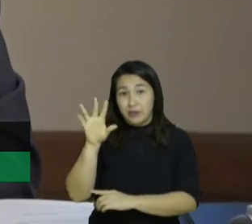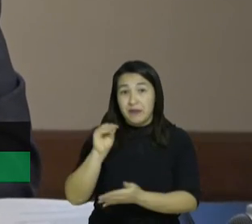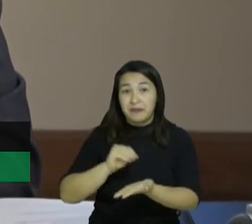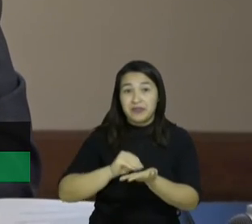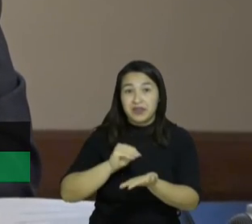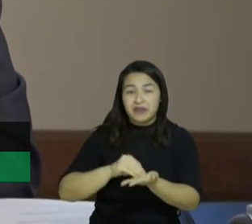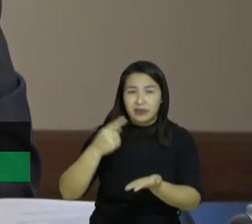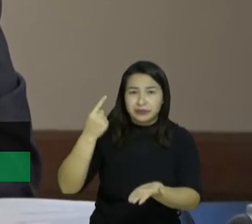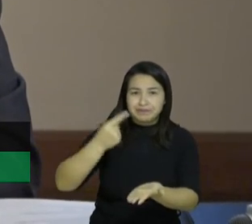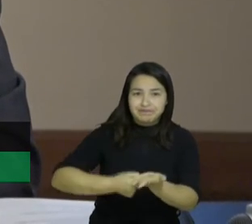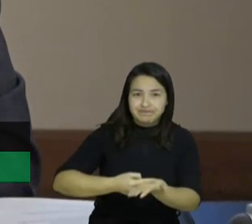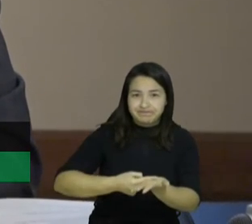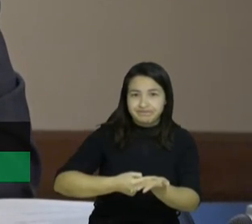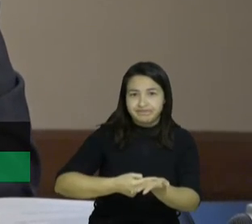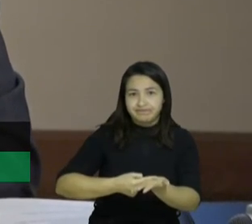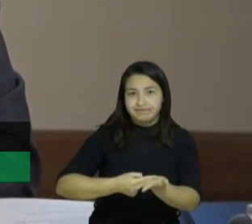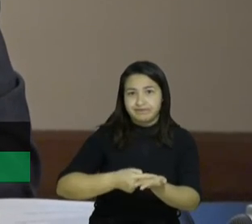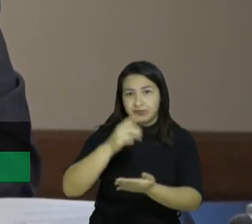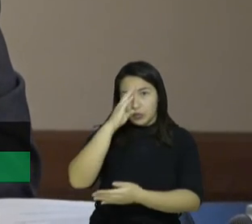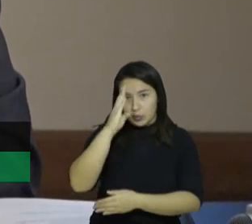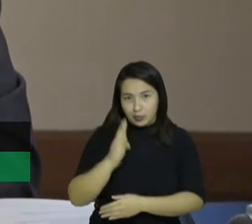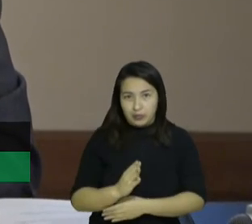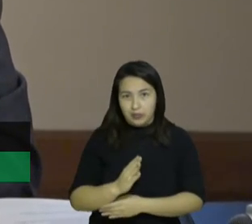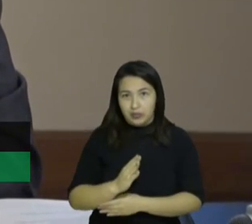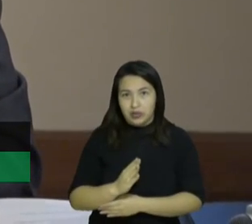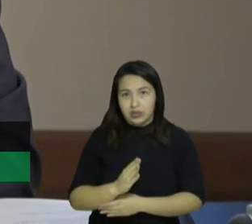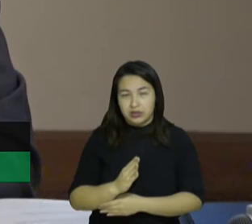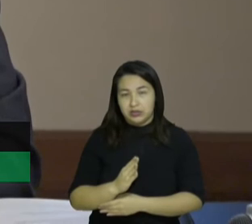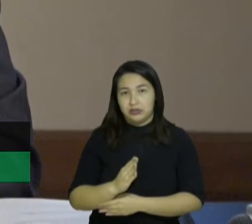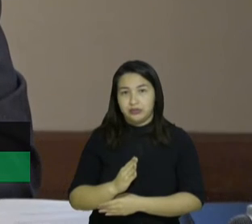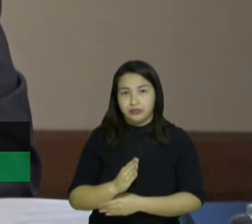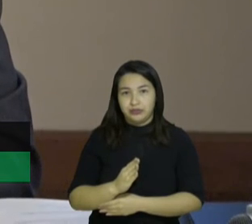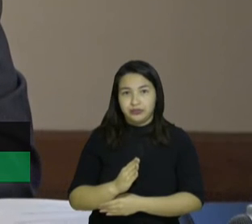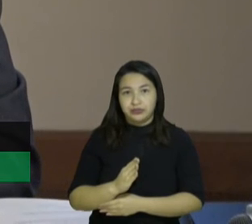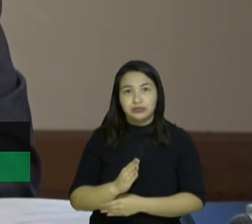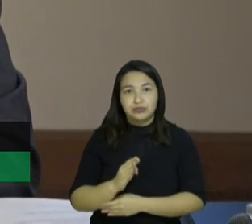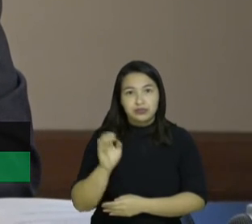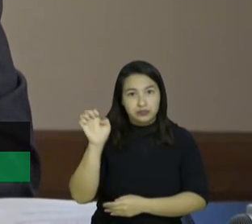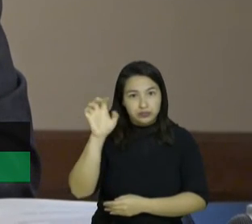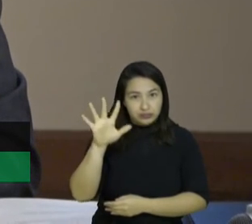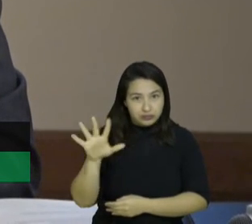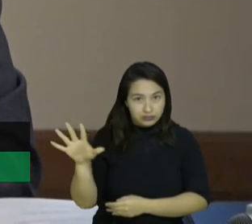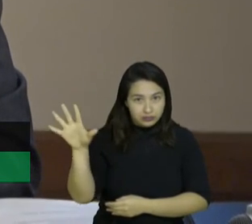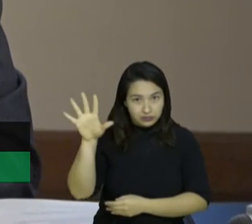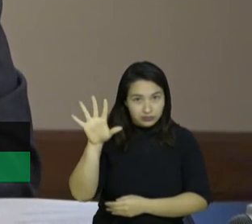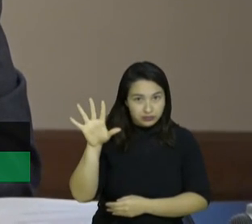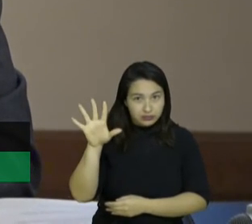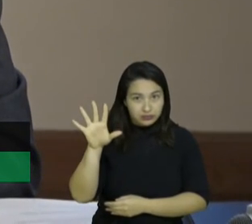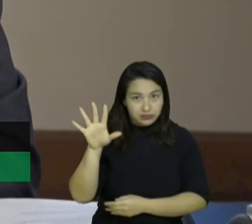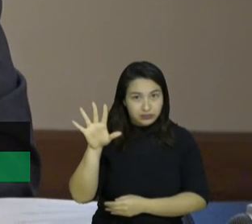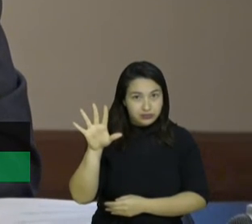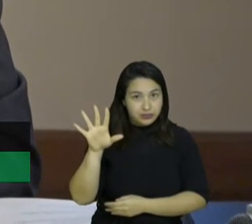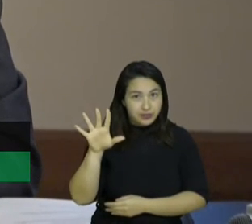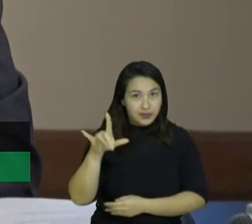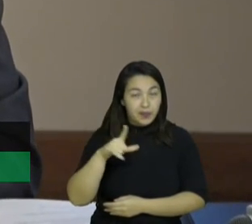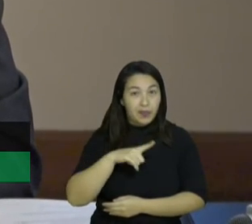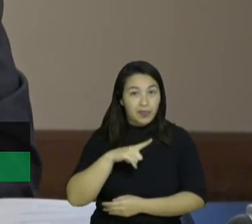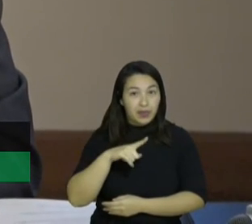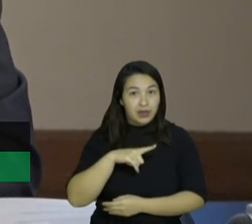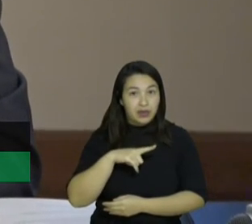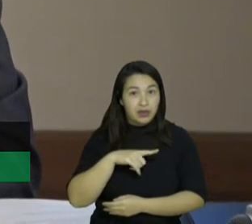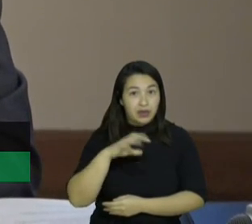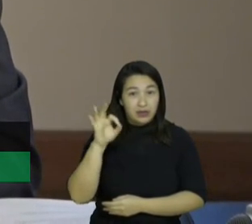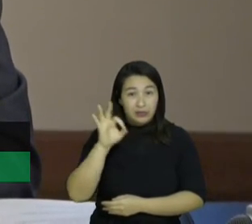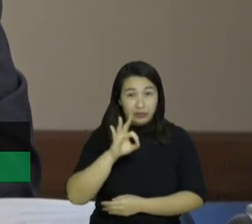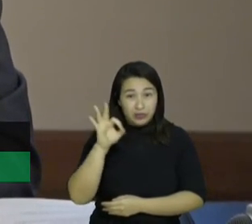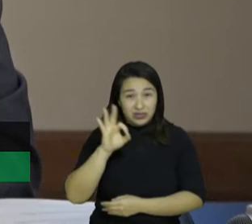acordos eh que o Brasil tem em em com relação à Europa eh nós temos uma taxação tão alta